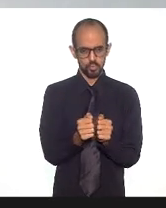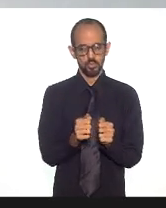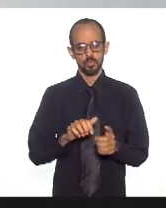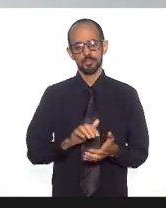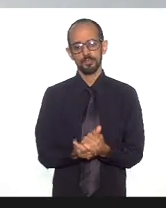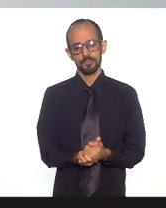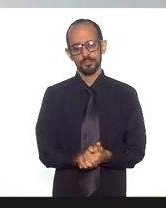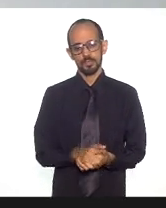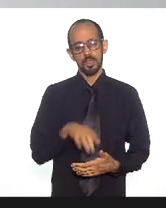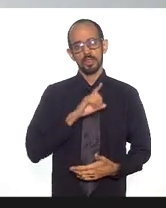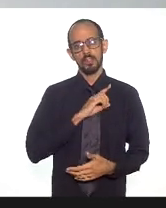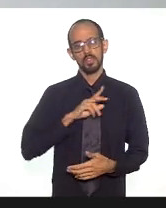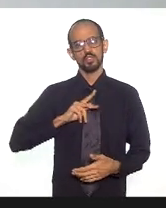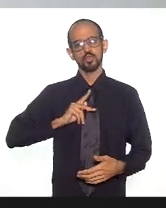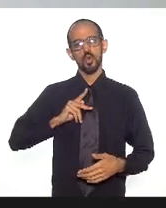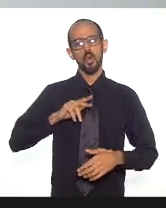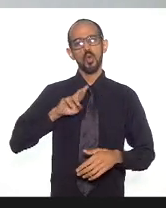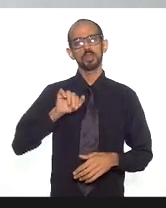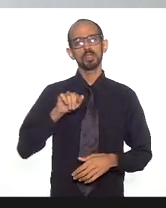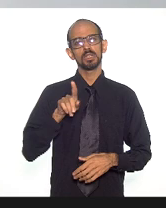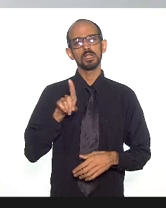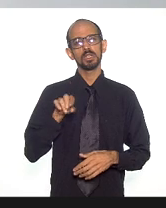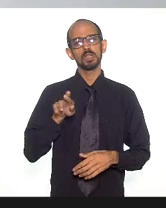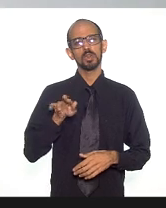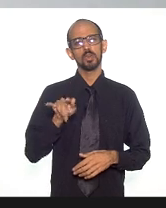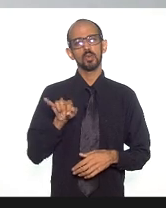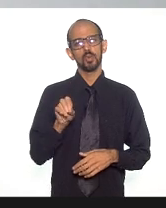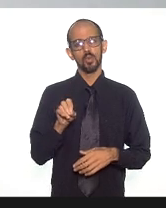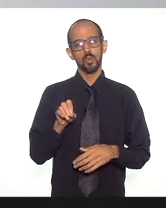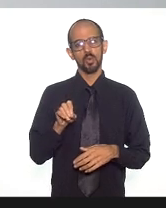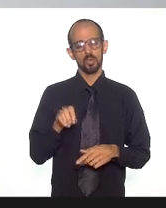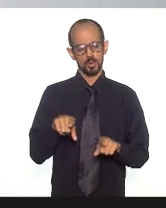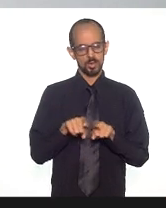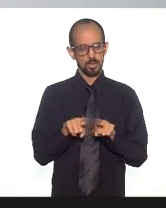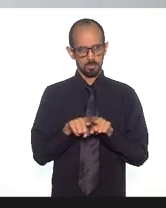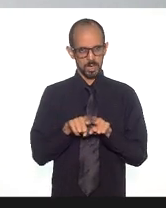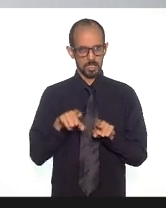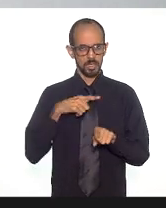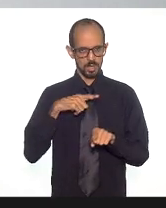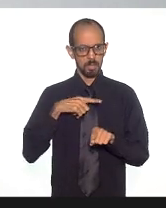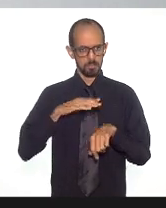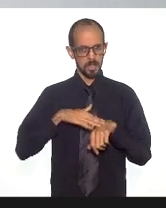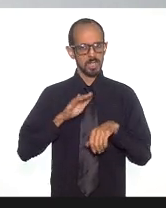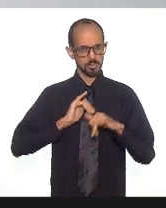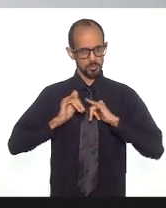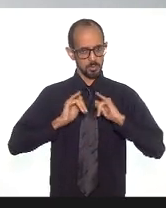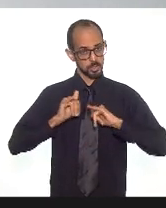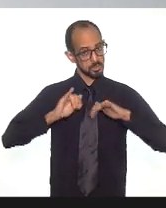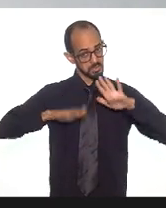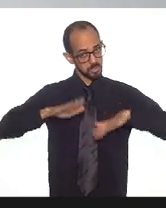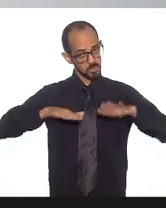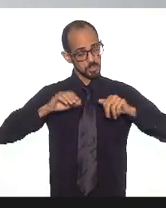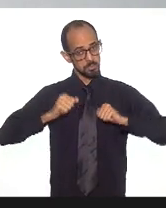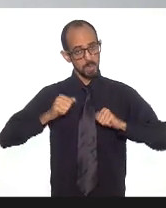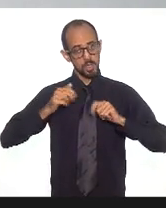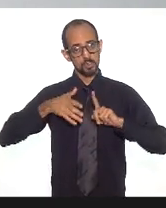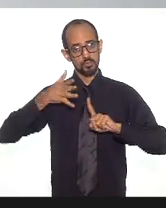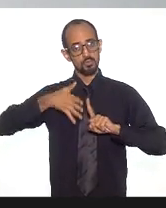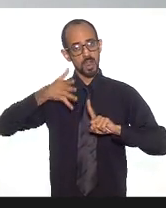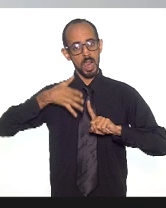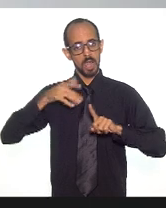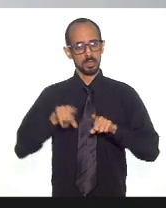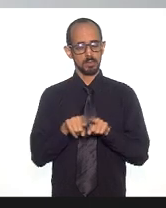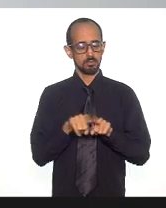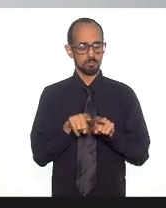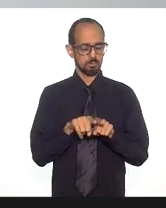defensor Rodrigo Azambuja, acho que já entrou aqui, ele talvez tenha mais informações mais recentes sobre isso, poderá falar, mas a gente está nessa batalha para